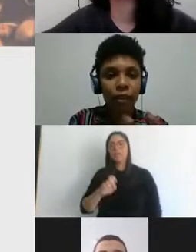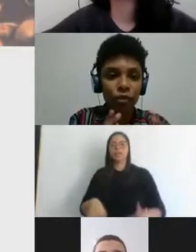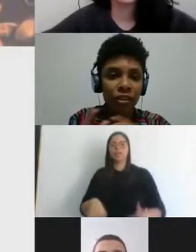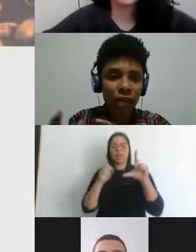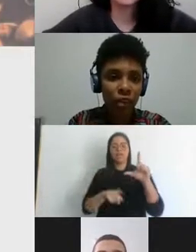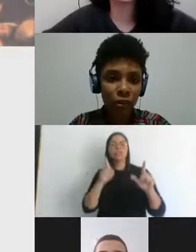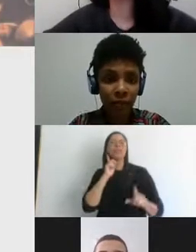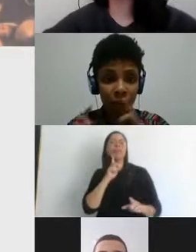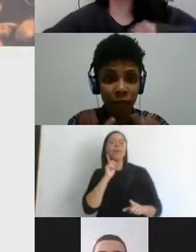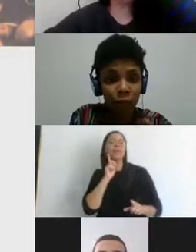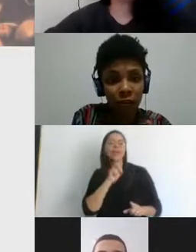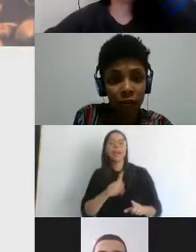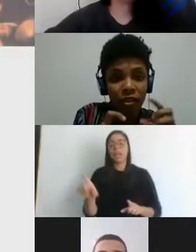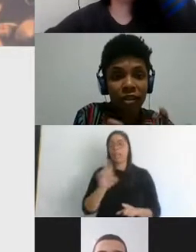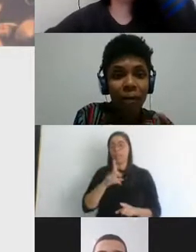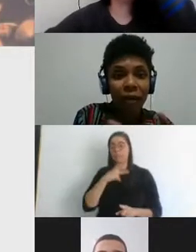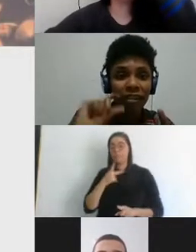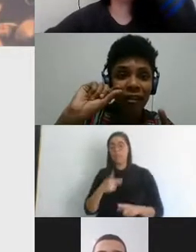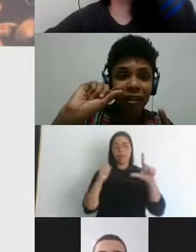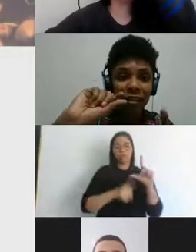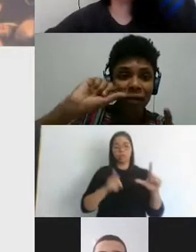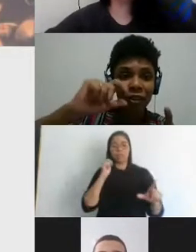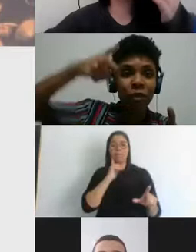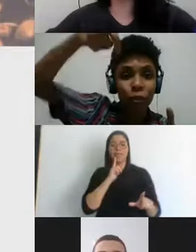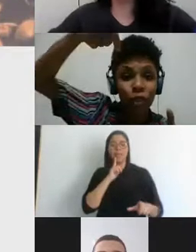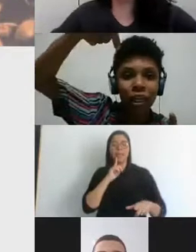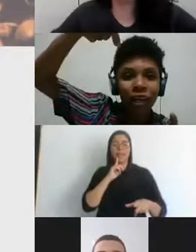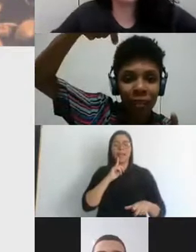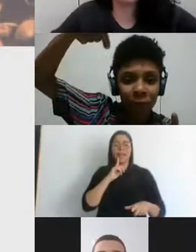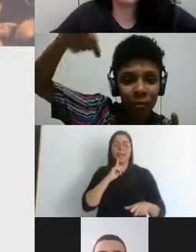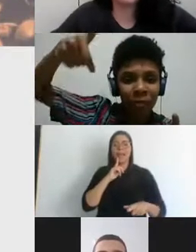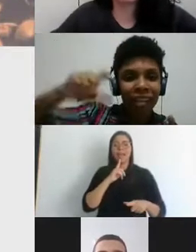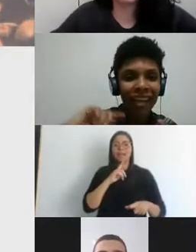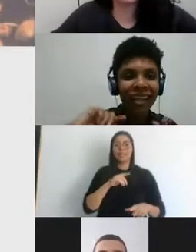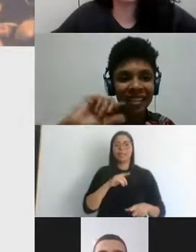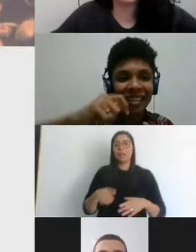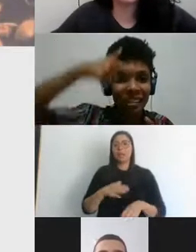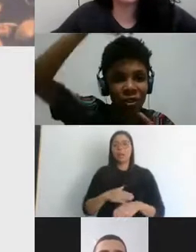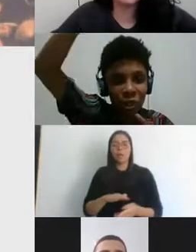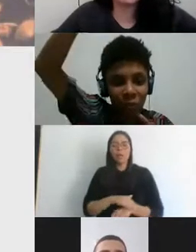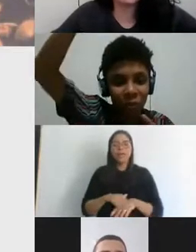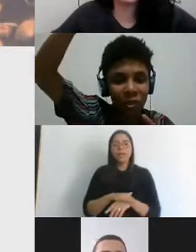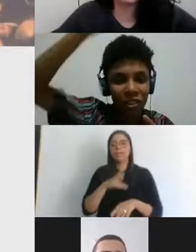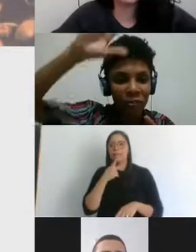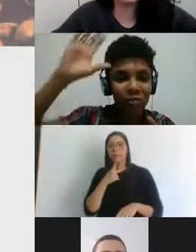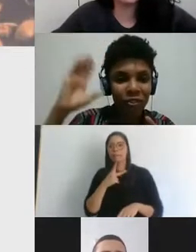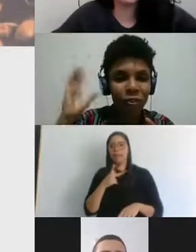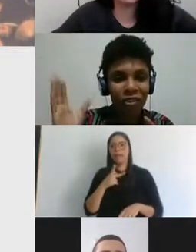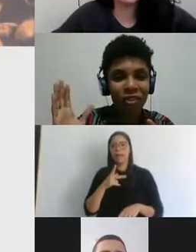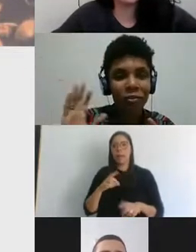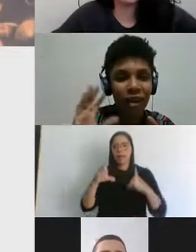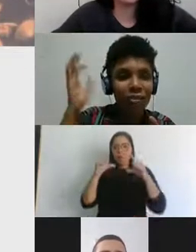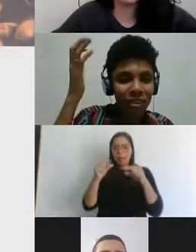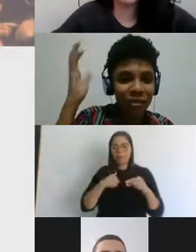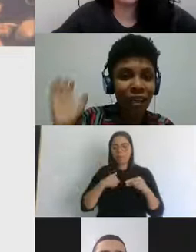não diz que Latino América pelo contrário existem debates que existem parte do Brasil que está no Caribe né E que suas finalmente importante a